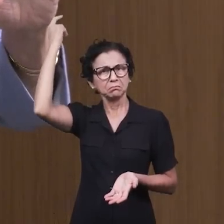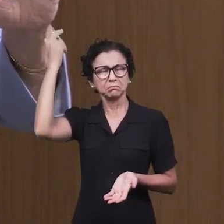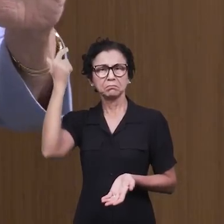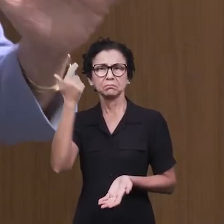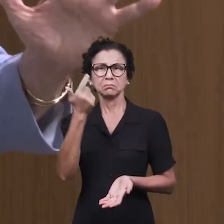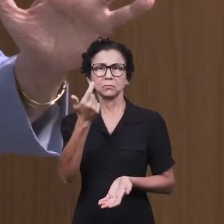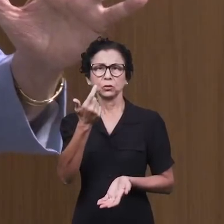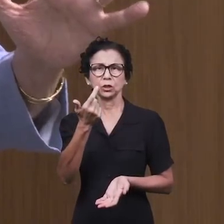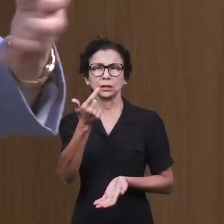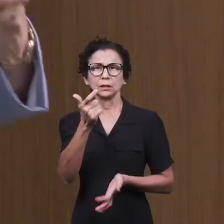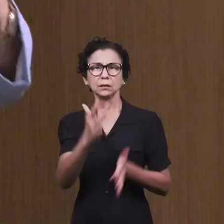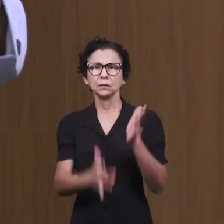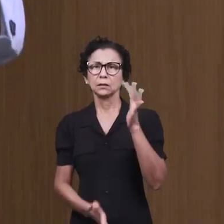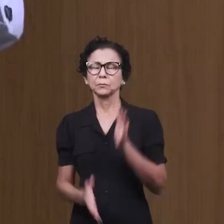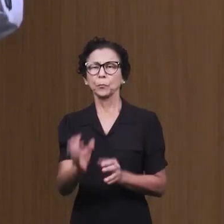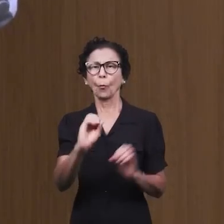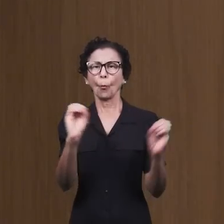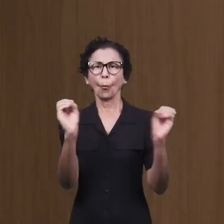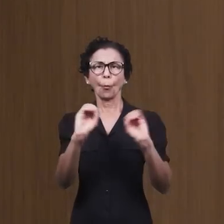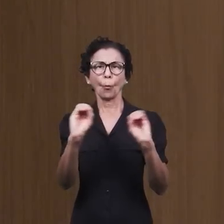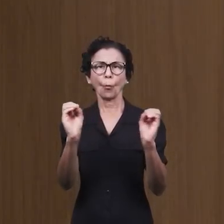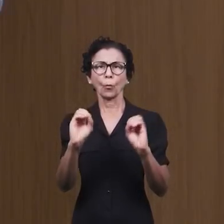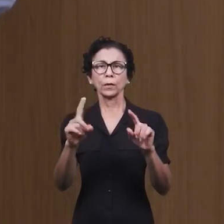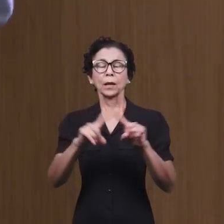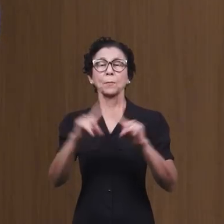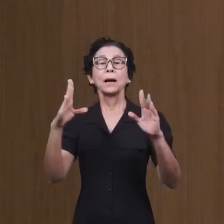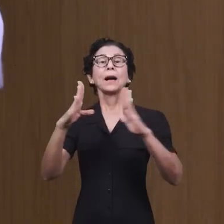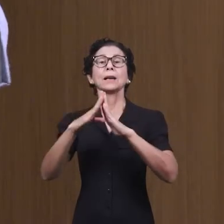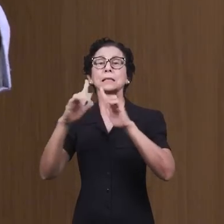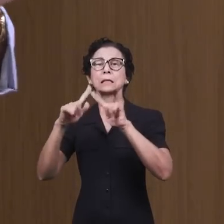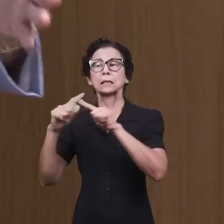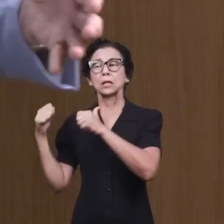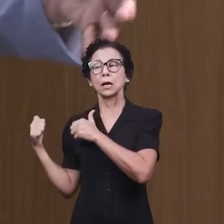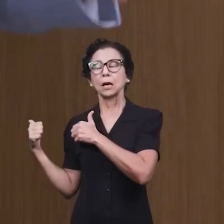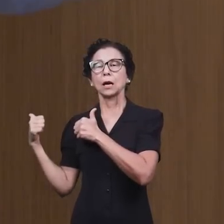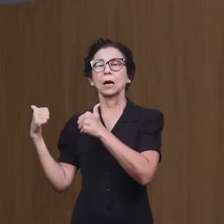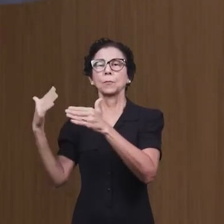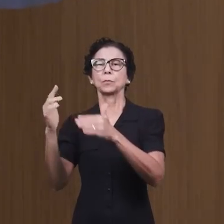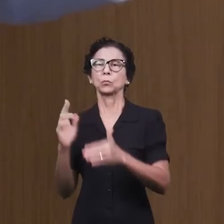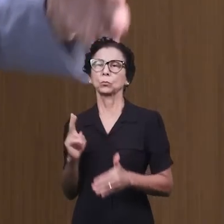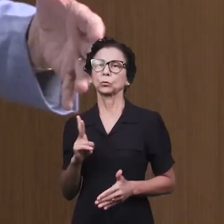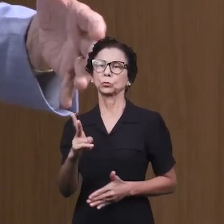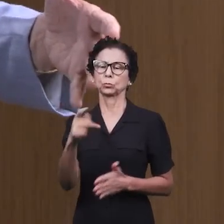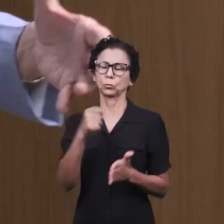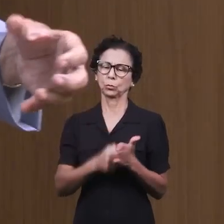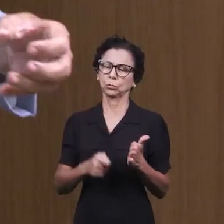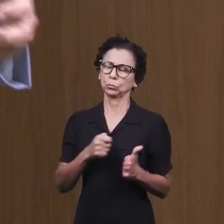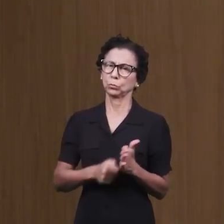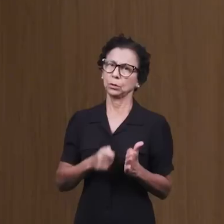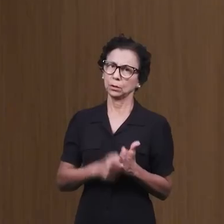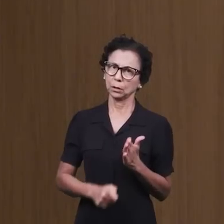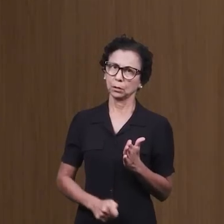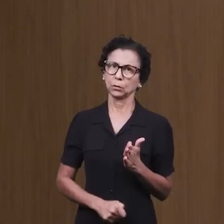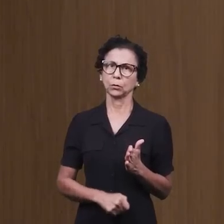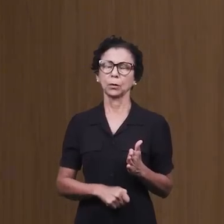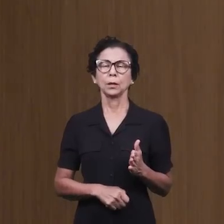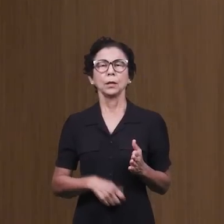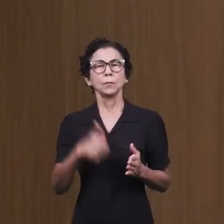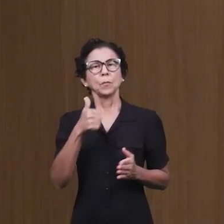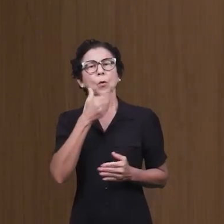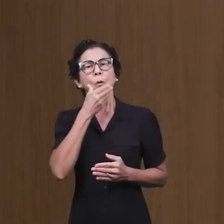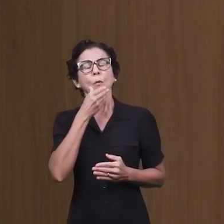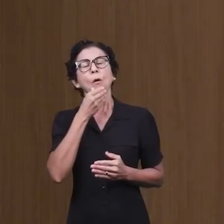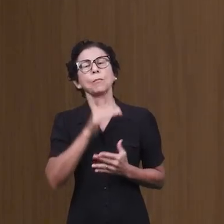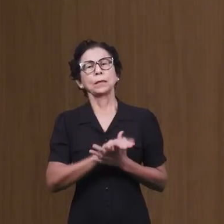praticamente não existiu, mas a igreja apostólica, ela se revelou ali. E a luta que foi